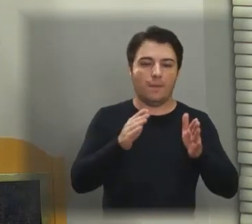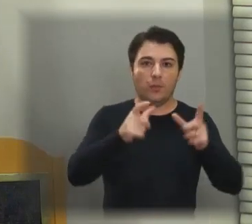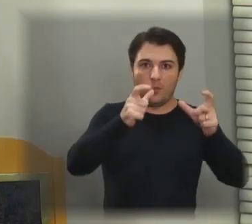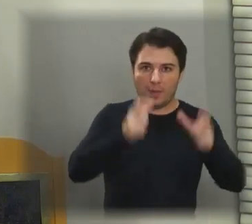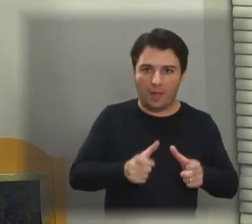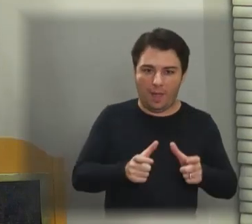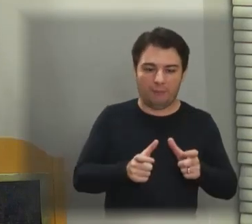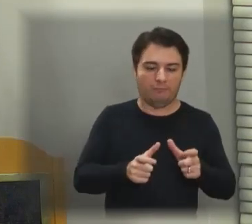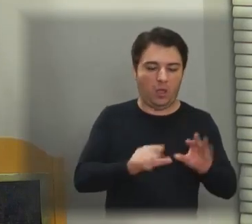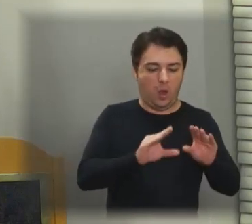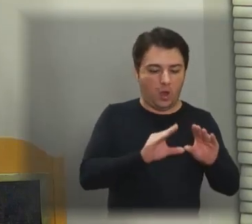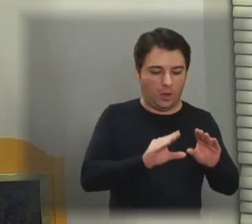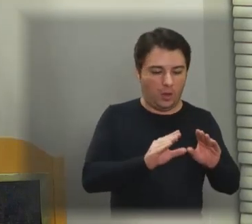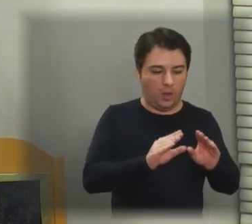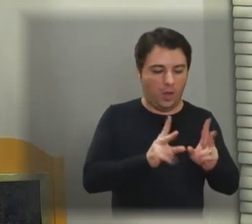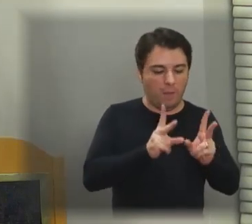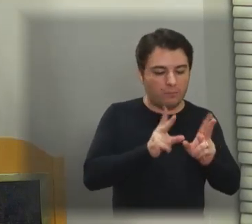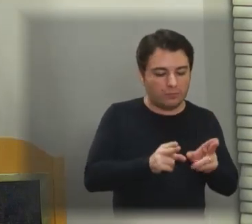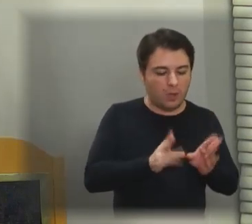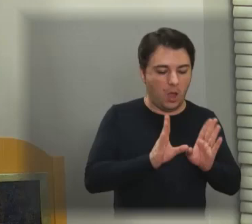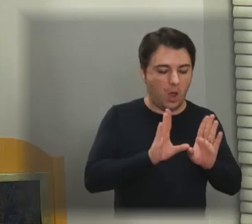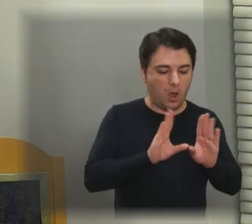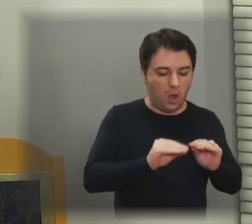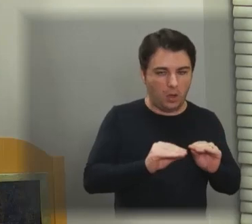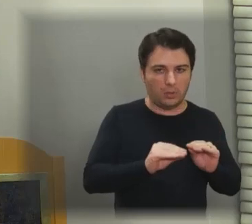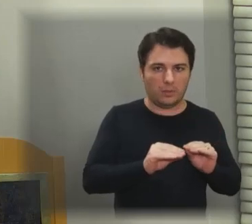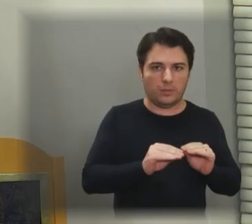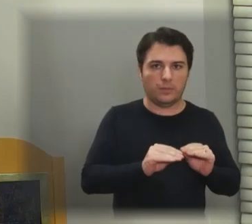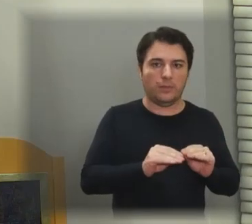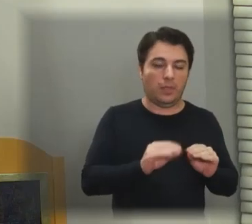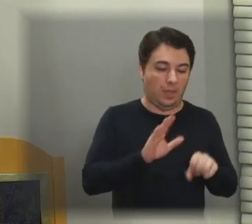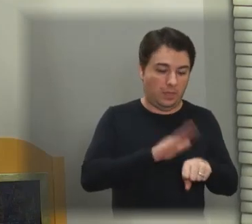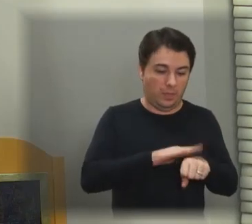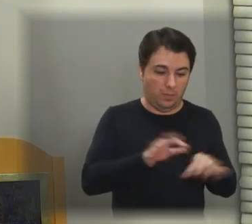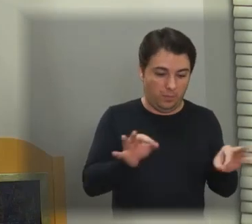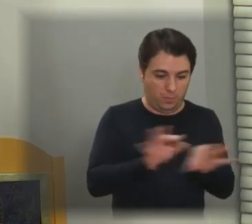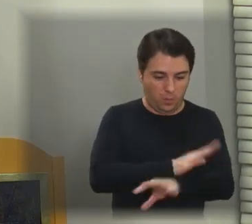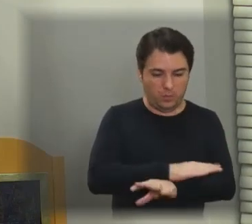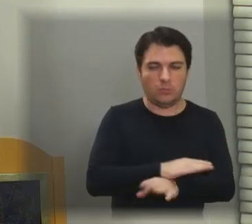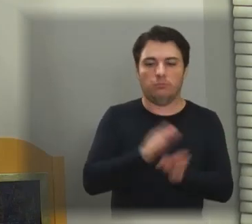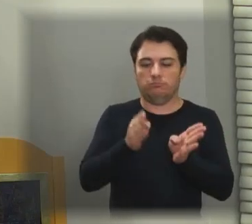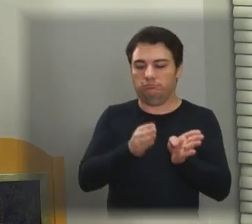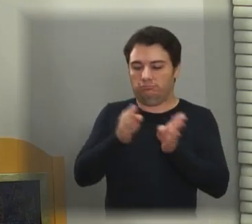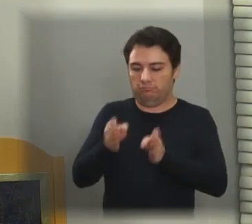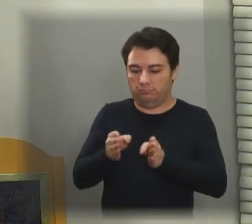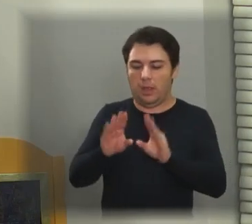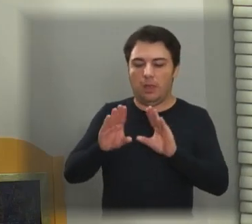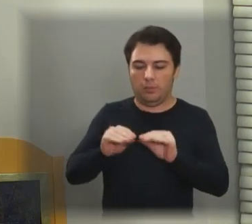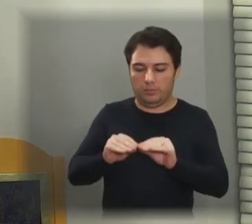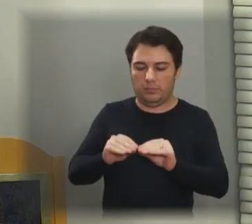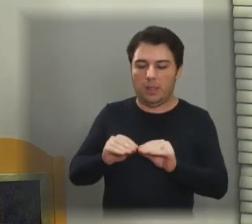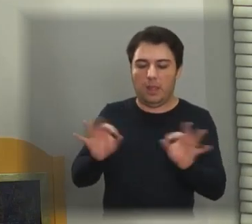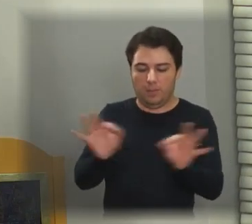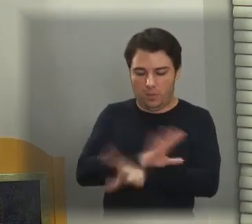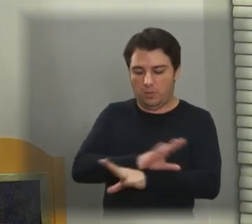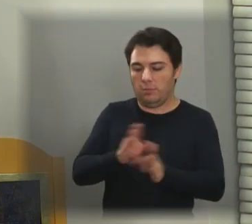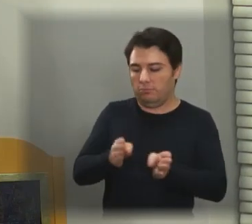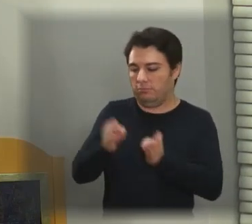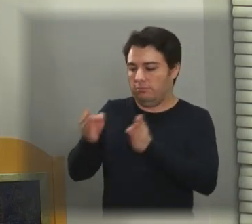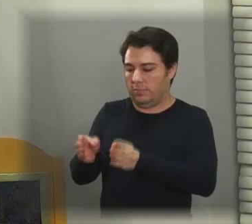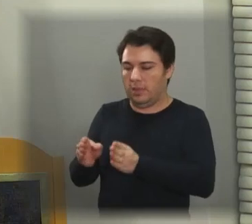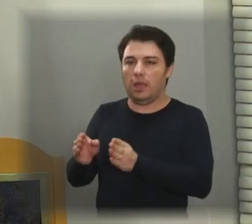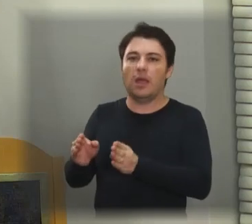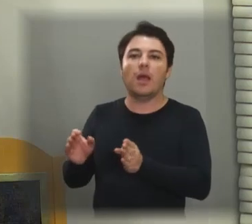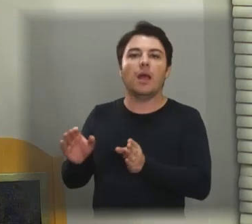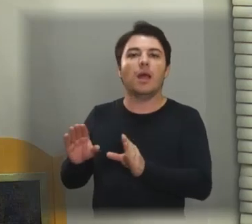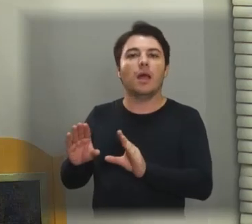para fazer essa intervenção esse melhoramento na rede no melhor três possível mas pode acontecer de ter consumidores ligados e infelizmente tem